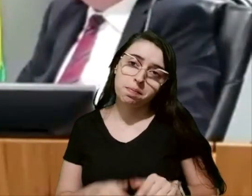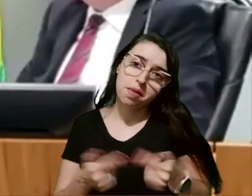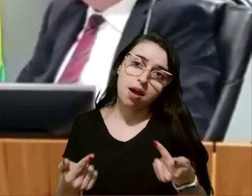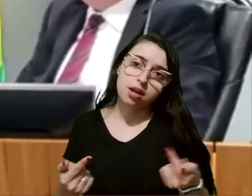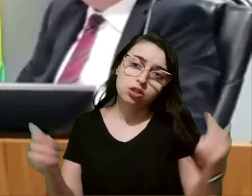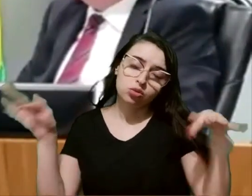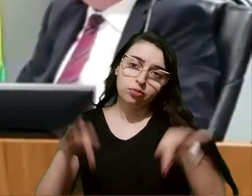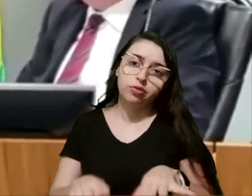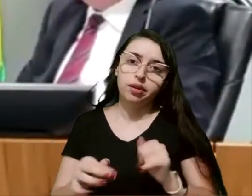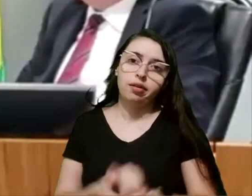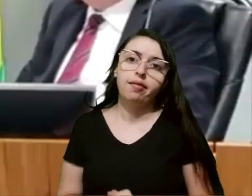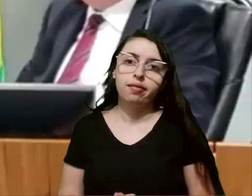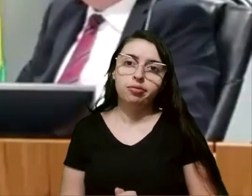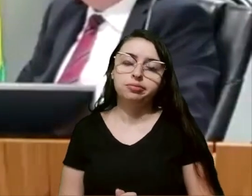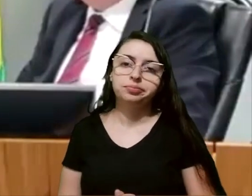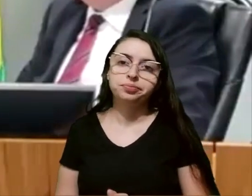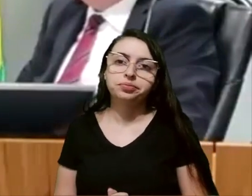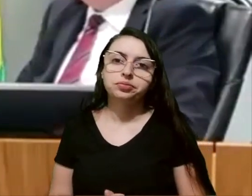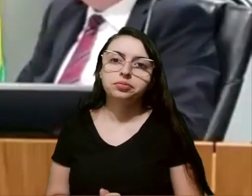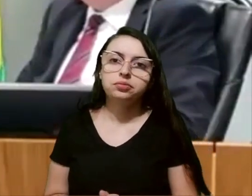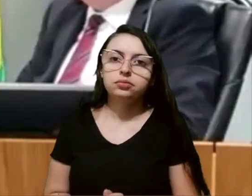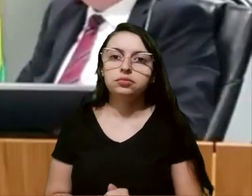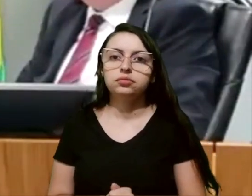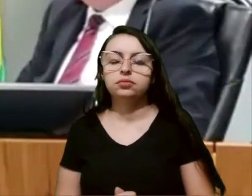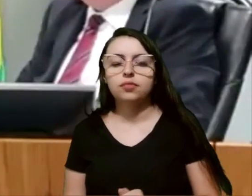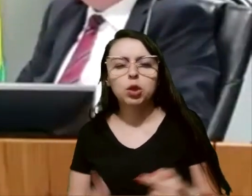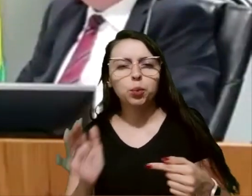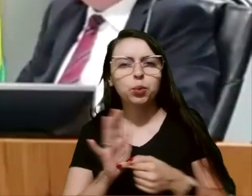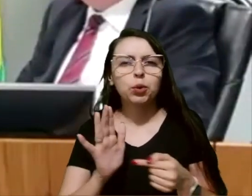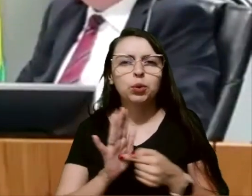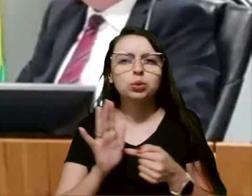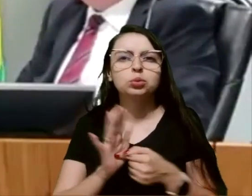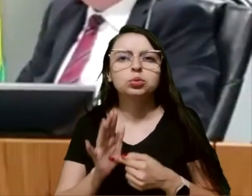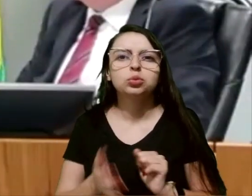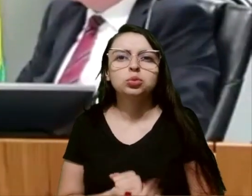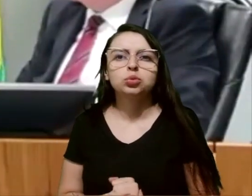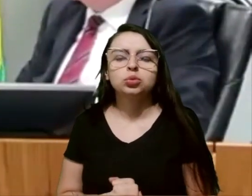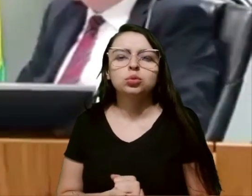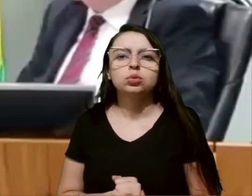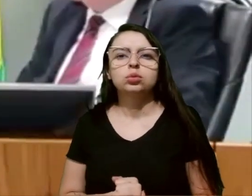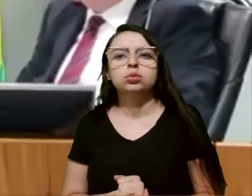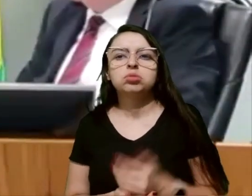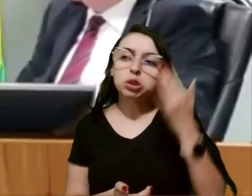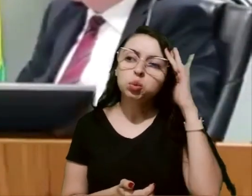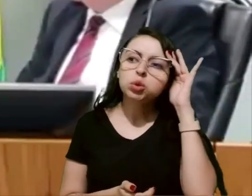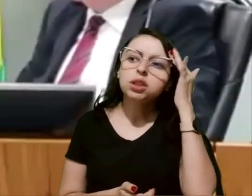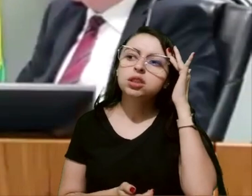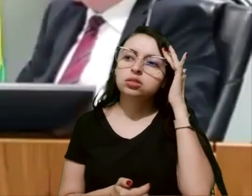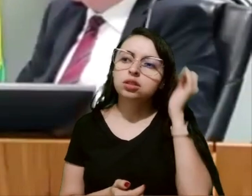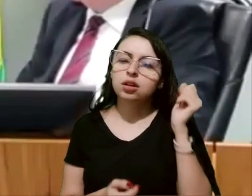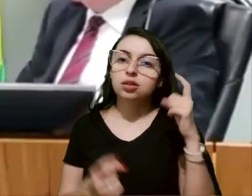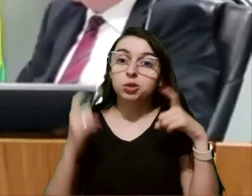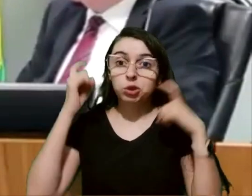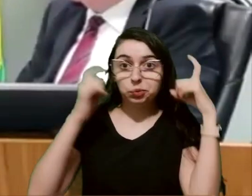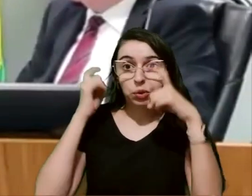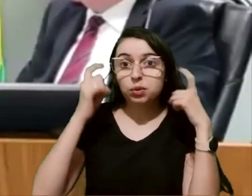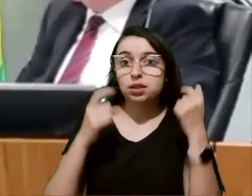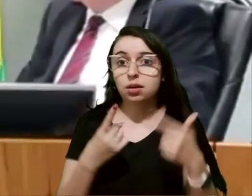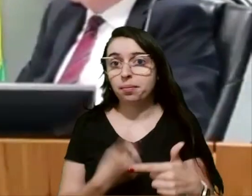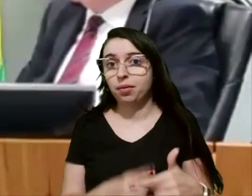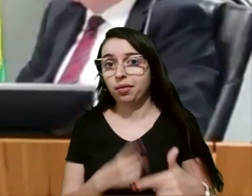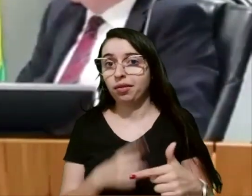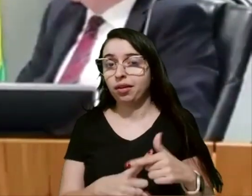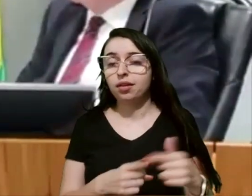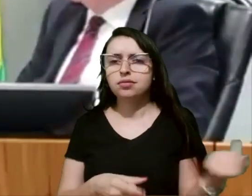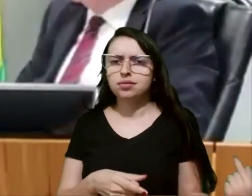outra maneira, mas no final, acho que acho que esse é o ponto, que, se eu bem entendi, que é a sua